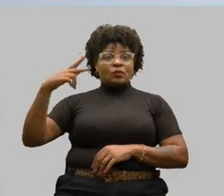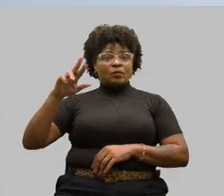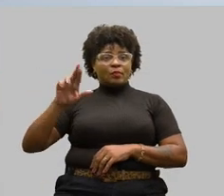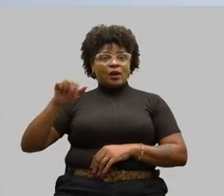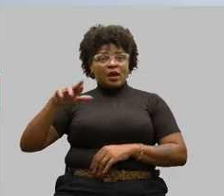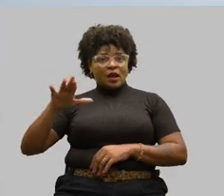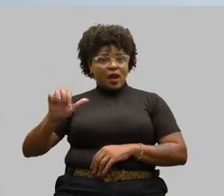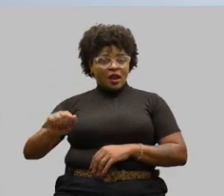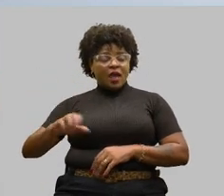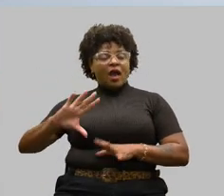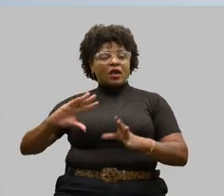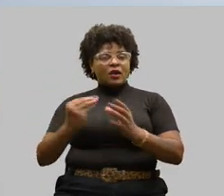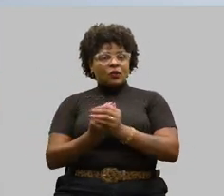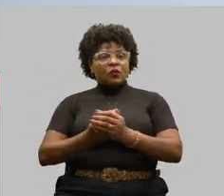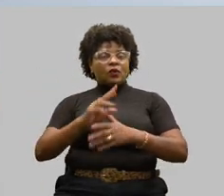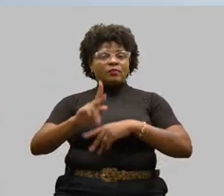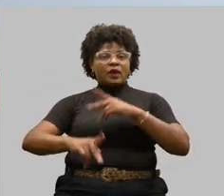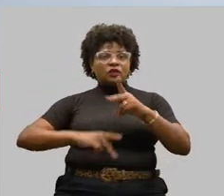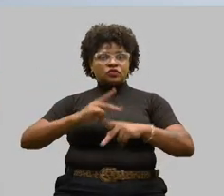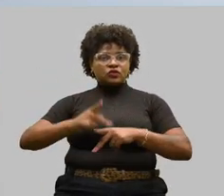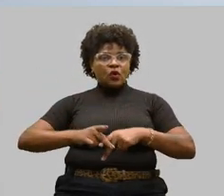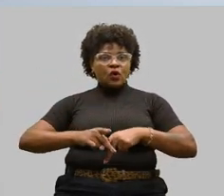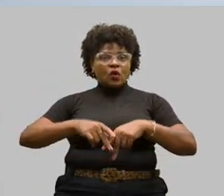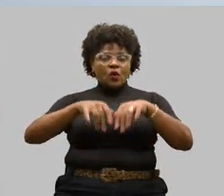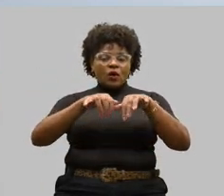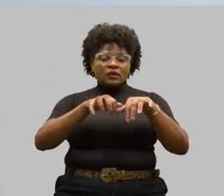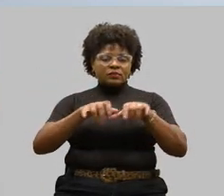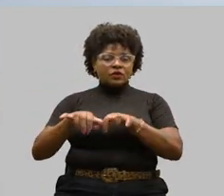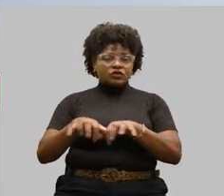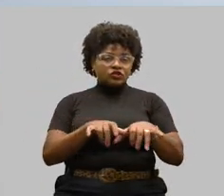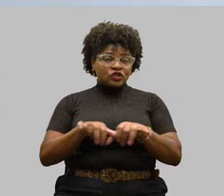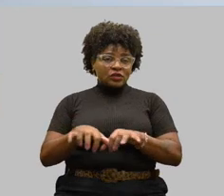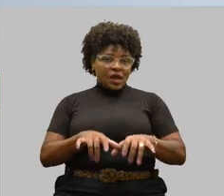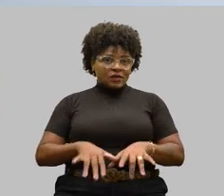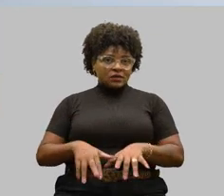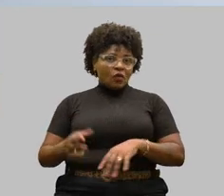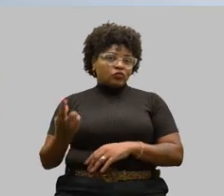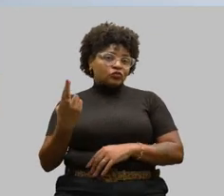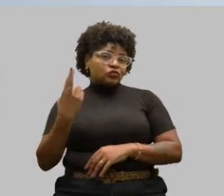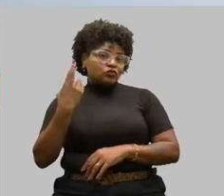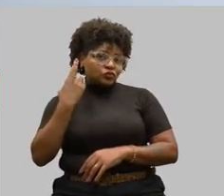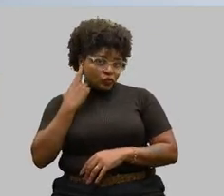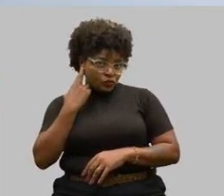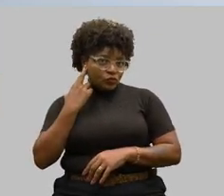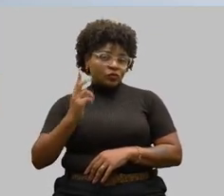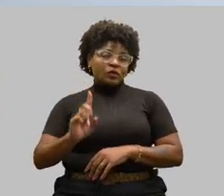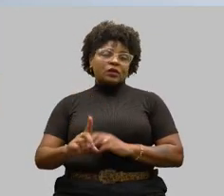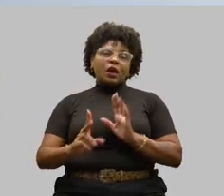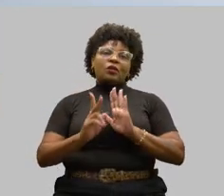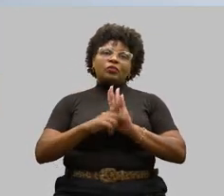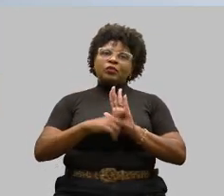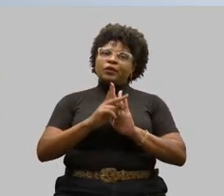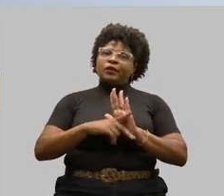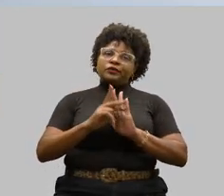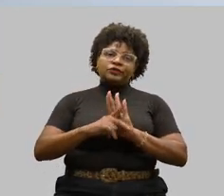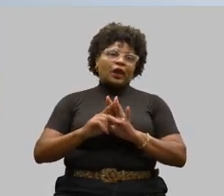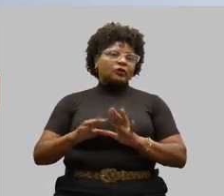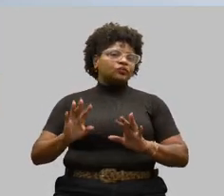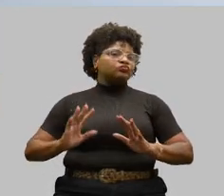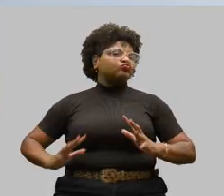de digitalização de deficientes auditivos o projeto Fantástico desenvolvido aqui no estado do Paraná